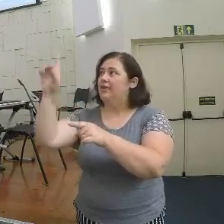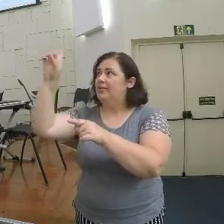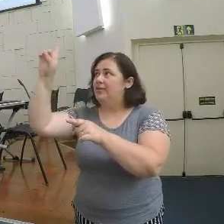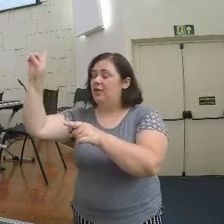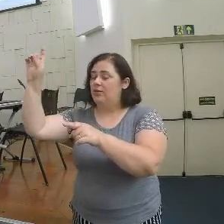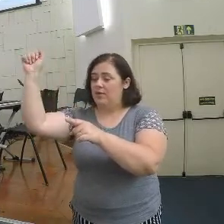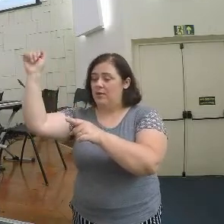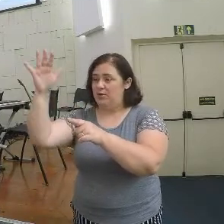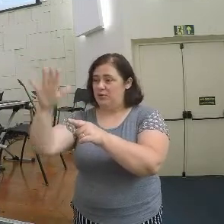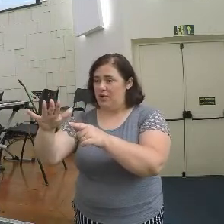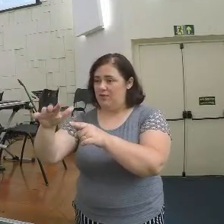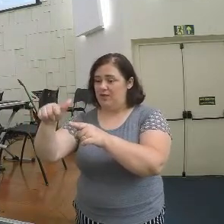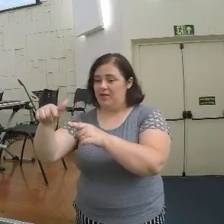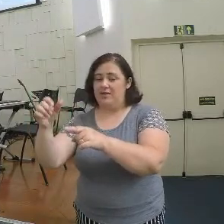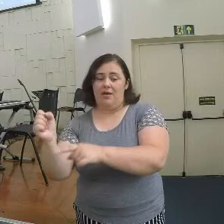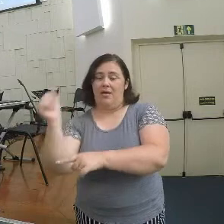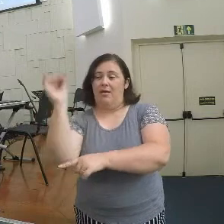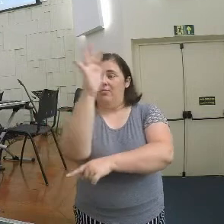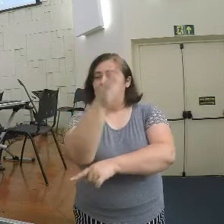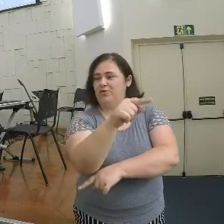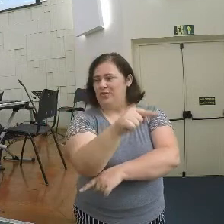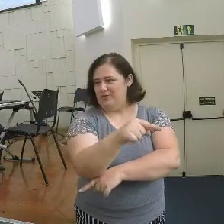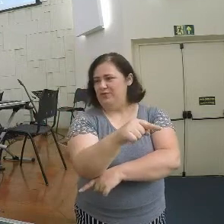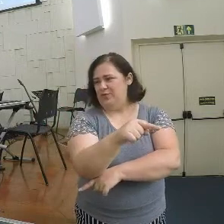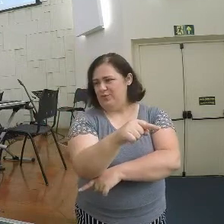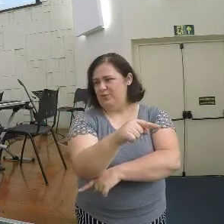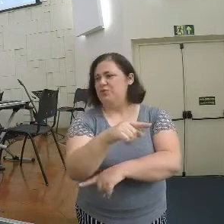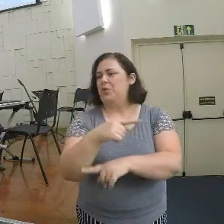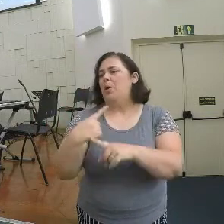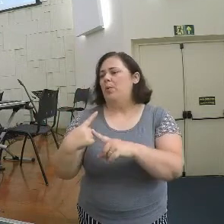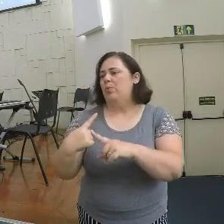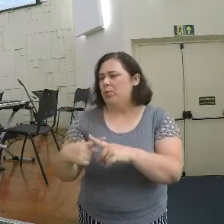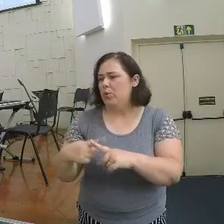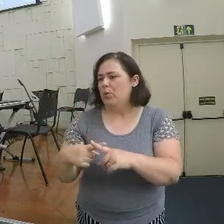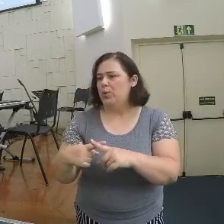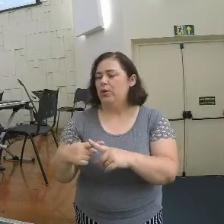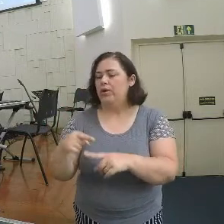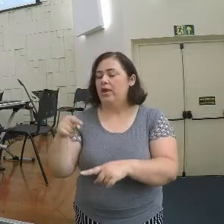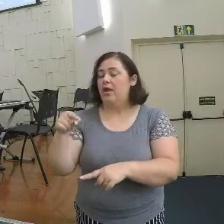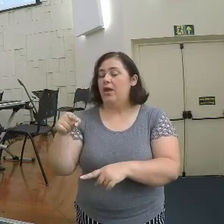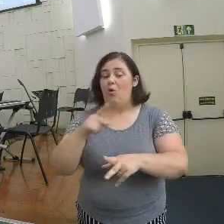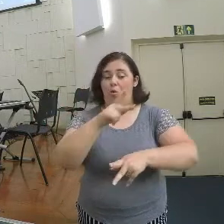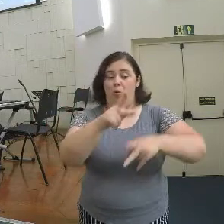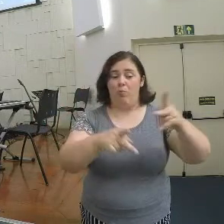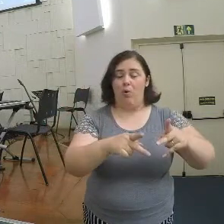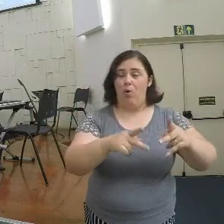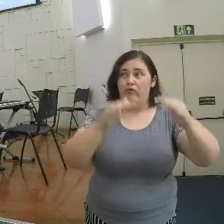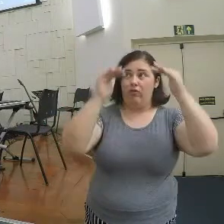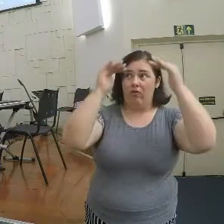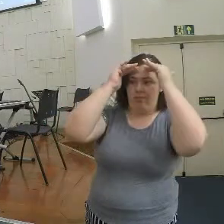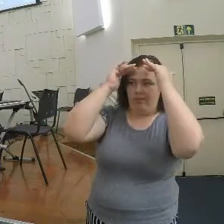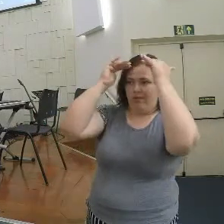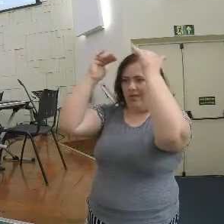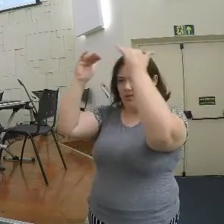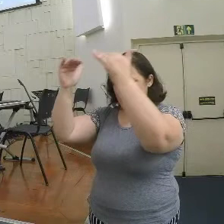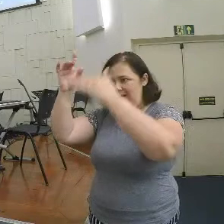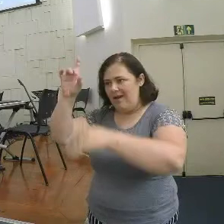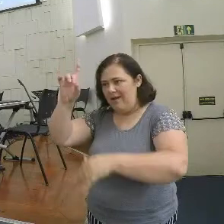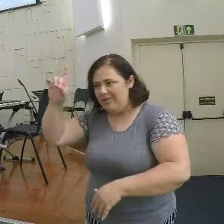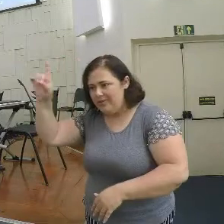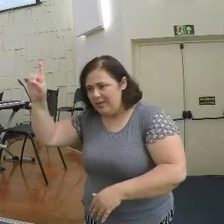dele. Se, portanto, a perfeição houvera sido mediante o sacerdócio levítico, pois